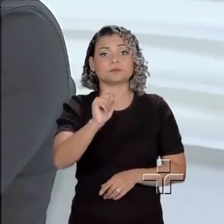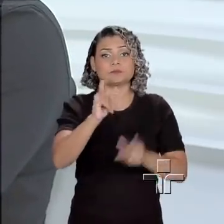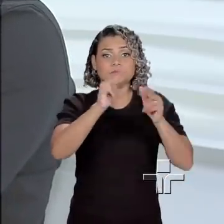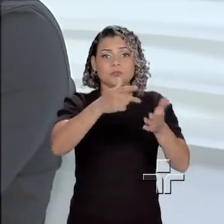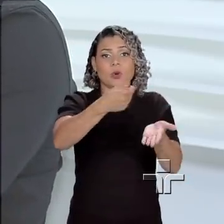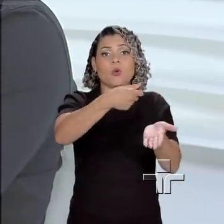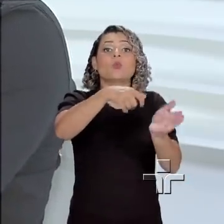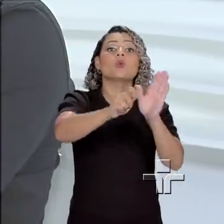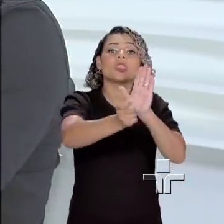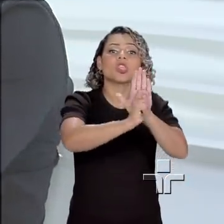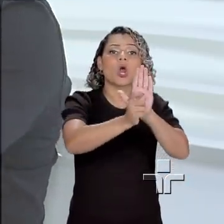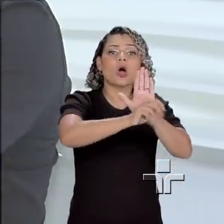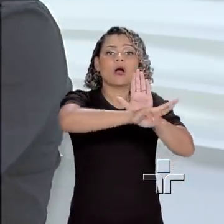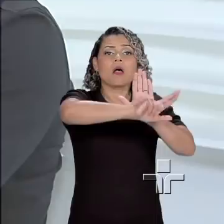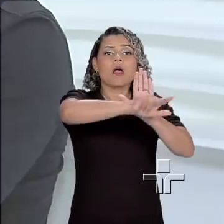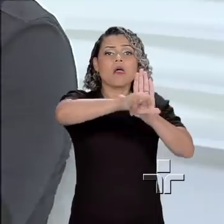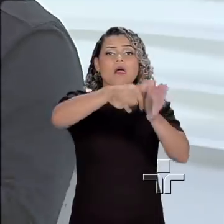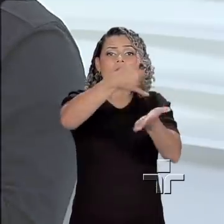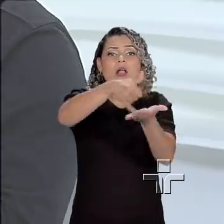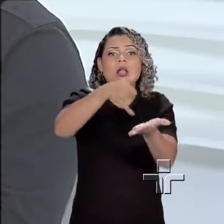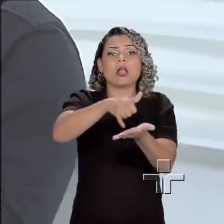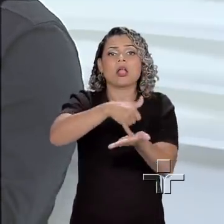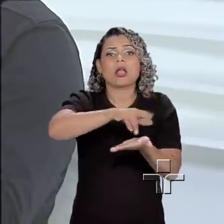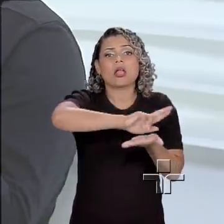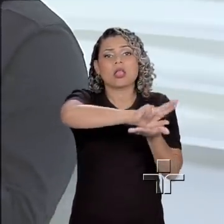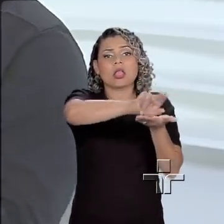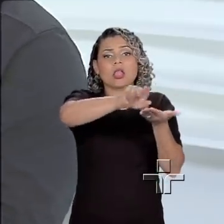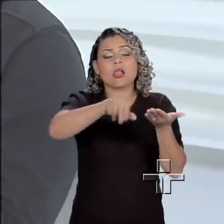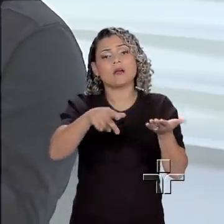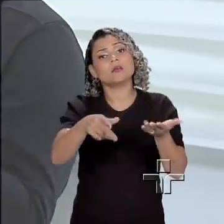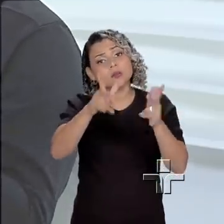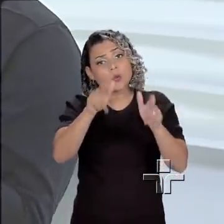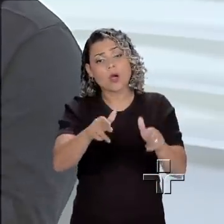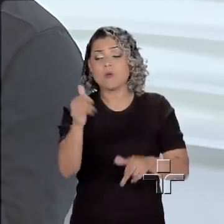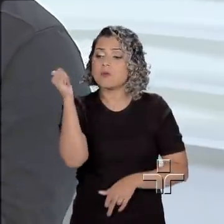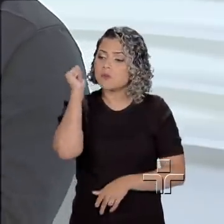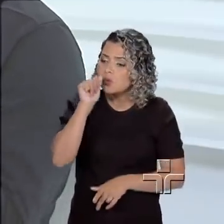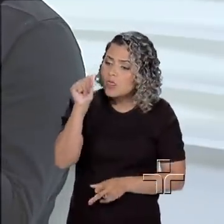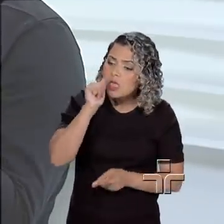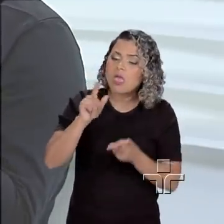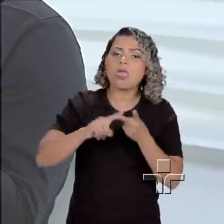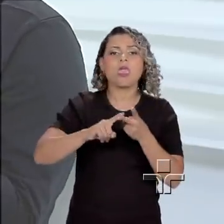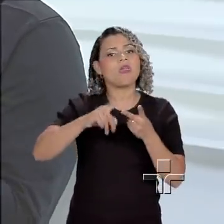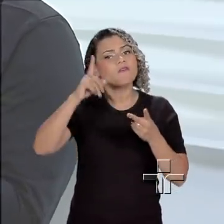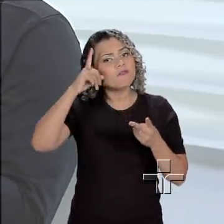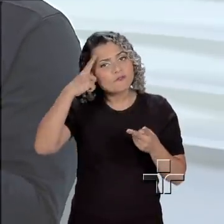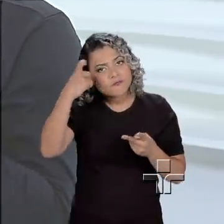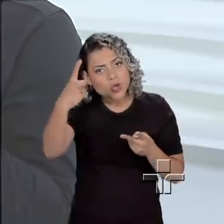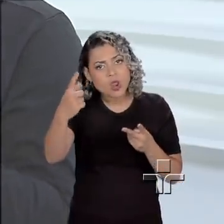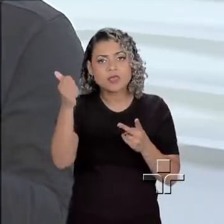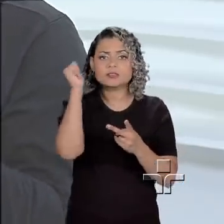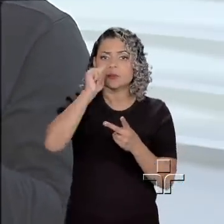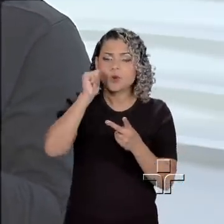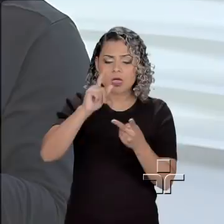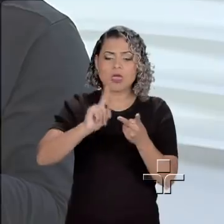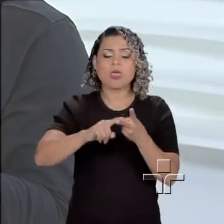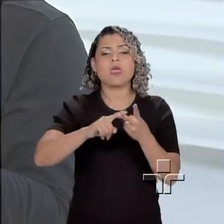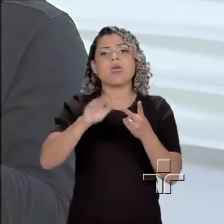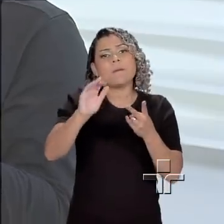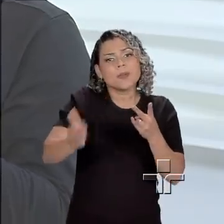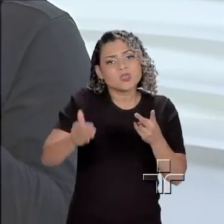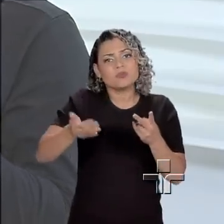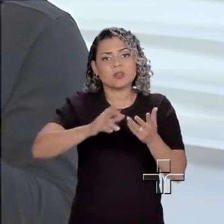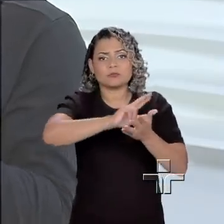drogas. Né? Do mesmo jeito que você está falando de mulheres, de a violência contra mulheres, assim por diante. Então, na internet tem um